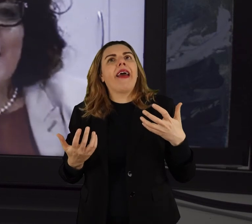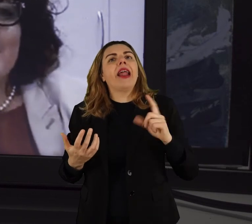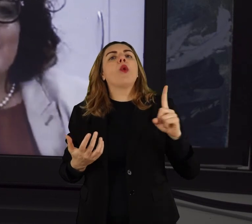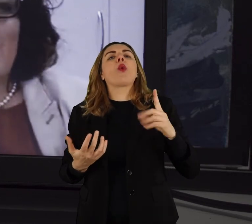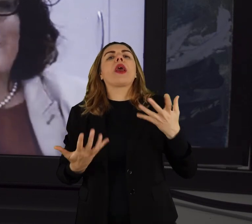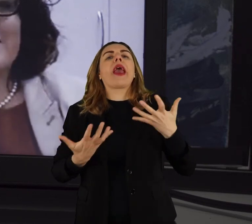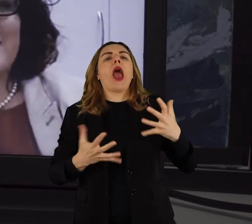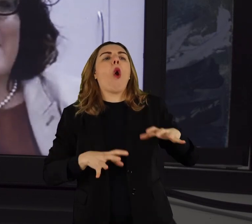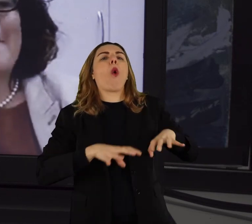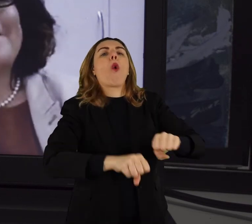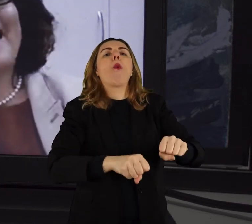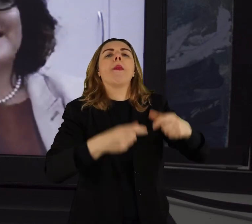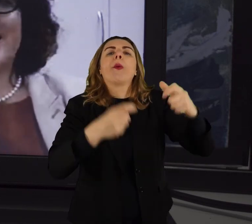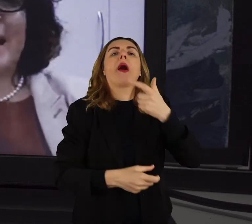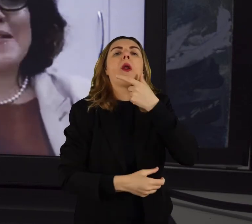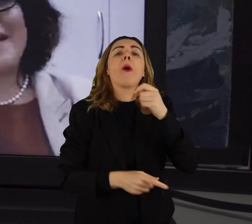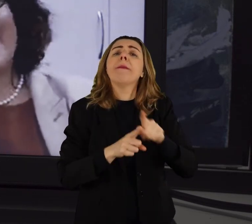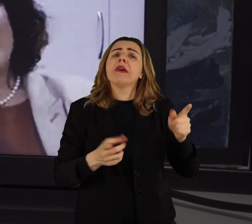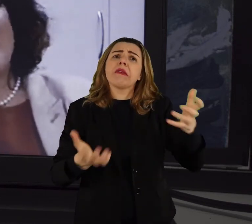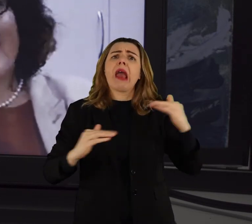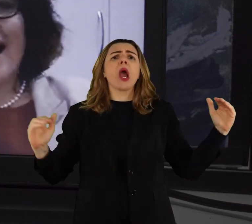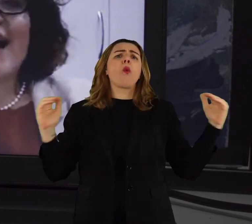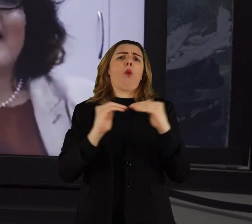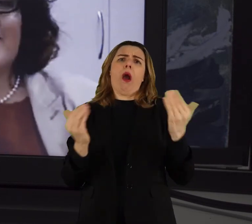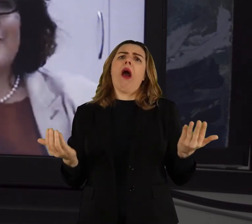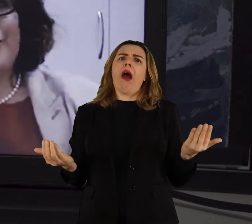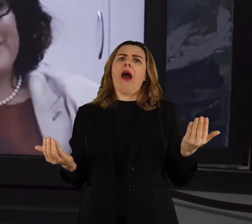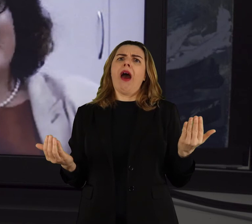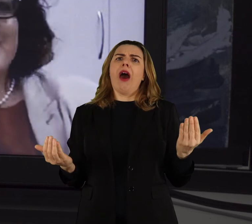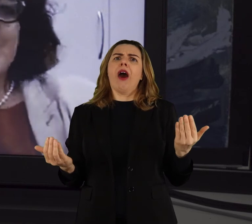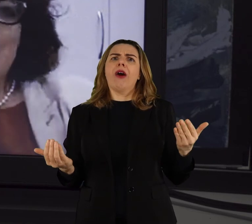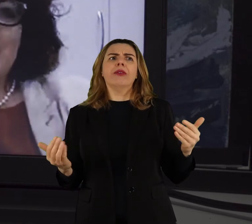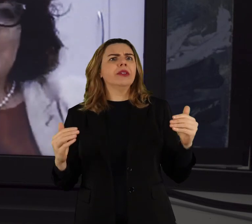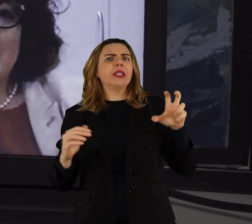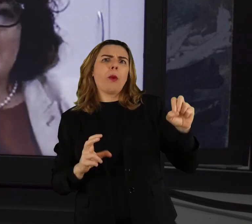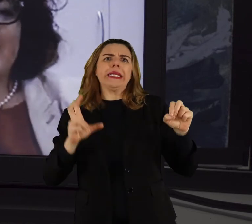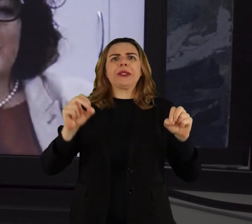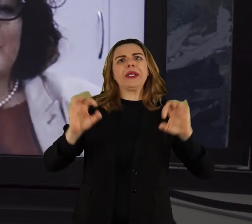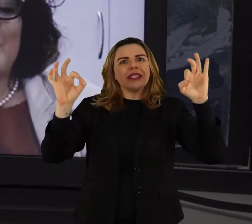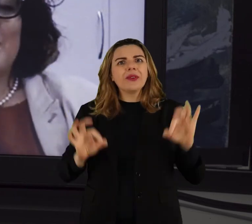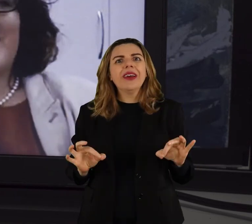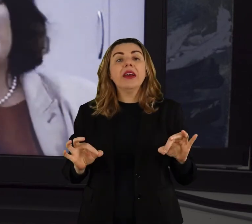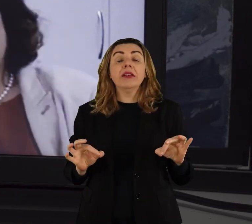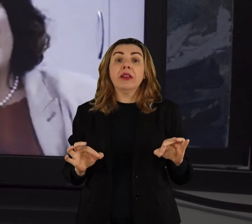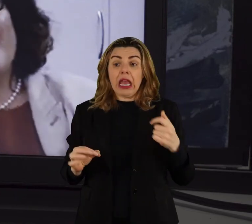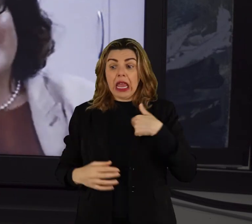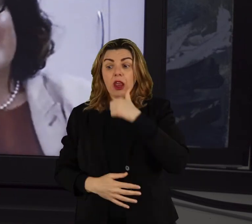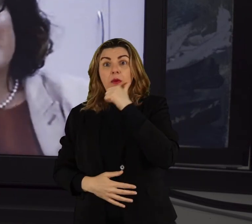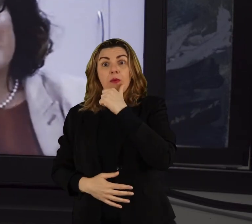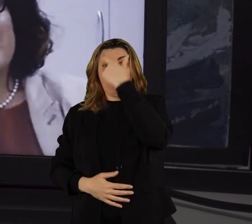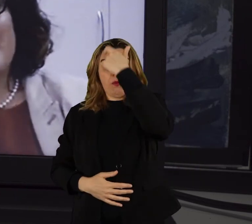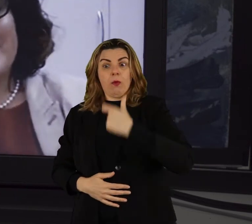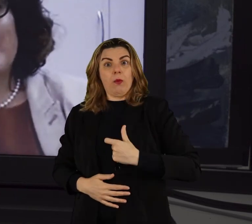os lugares dos homens, mas se equiparar e dividir 50% para cada um, eu, como mulher branca,